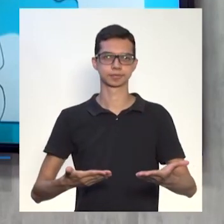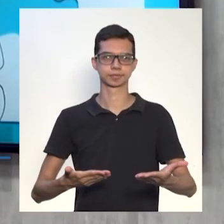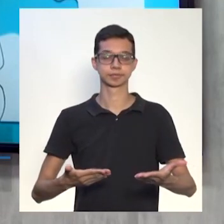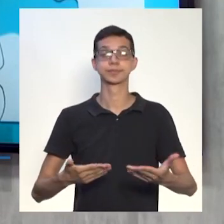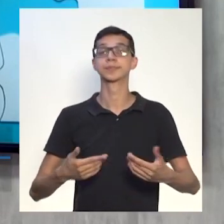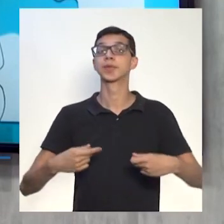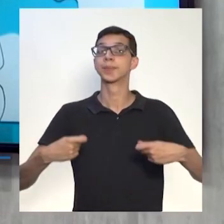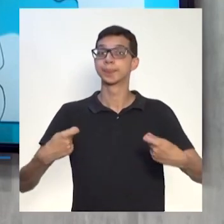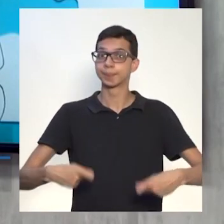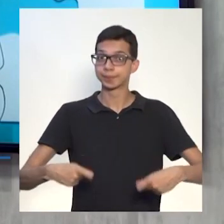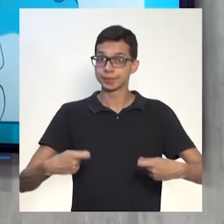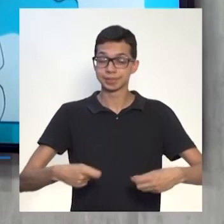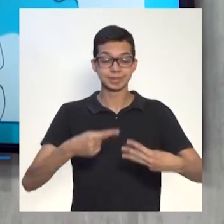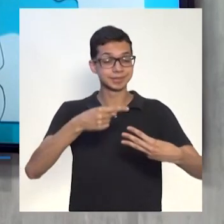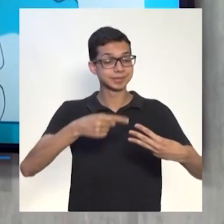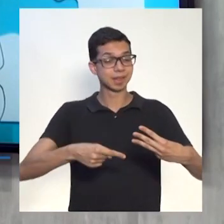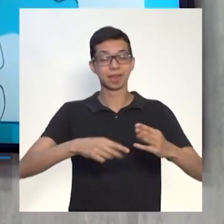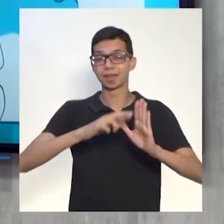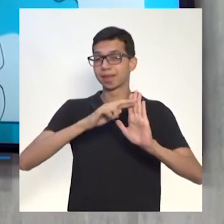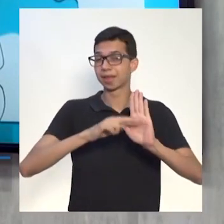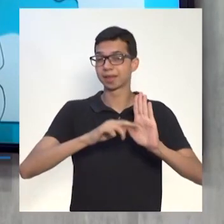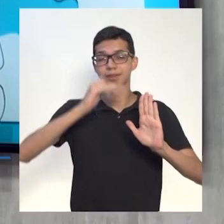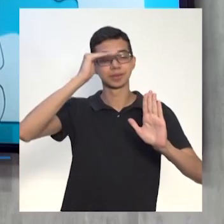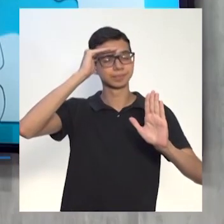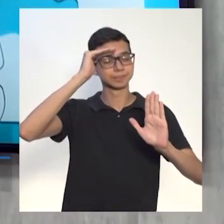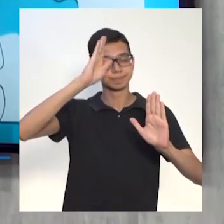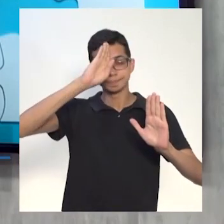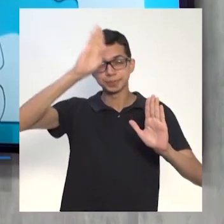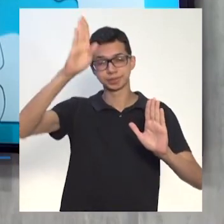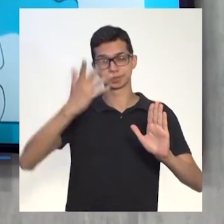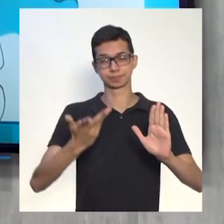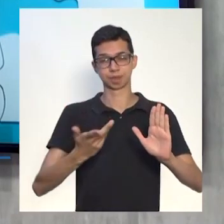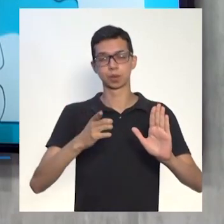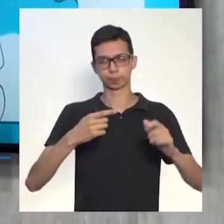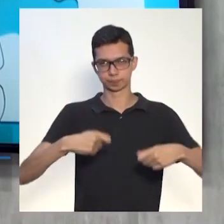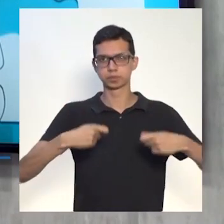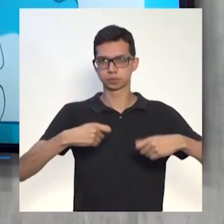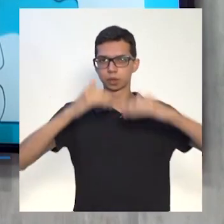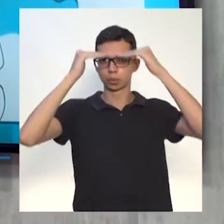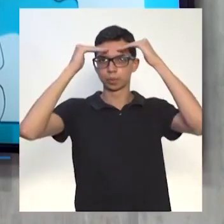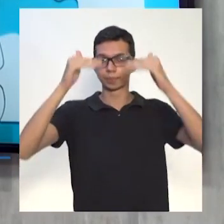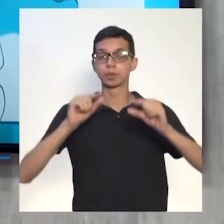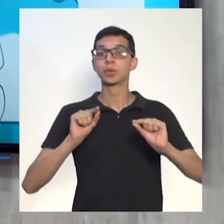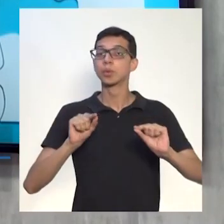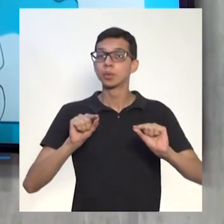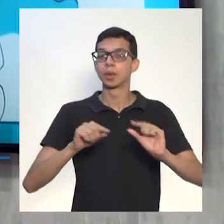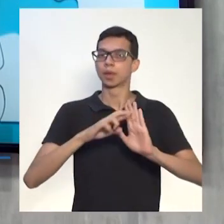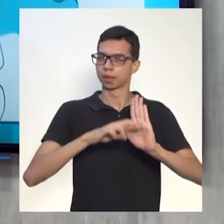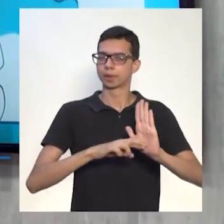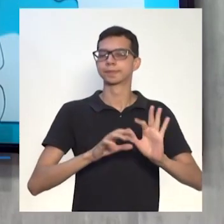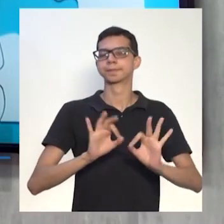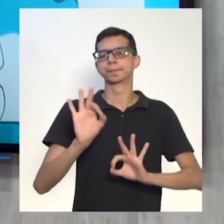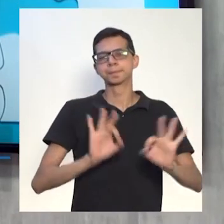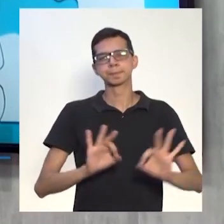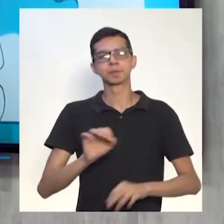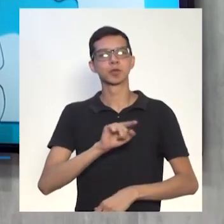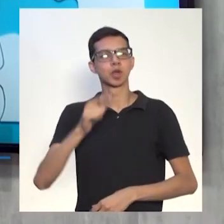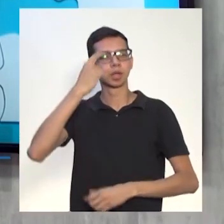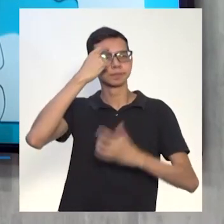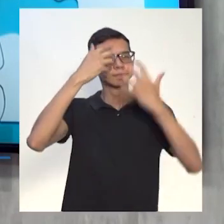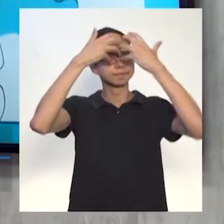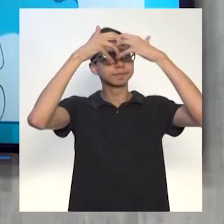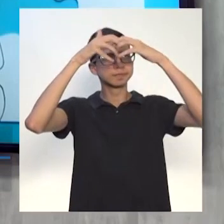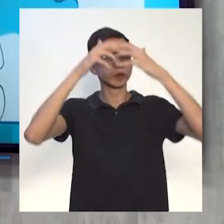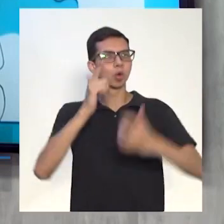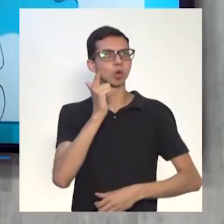precisamos dominar 3 regrinhas, elas são básicas assim, elas são de organização mesmo do raciocínio.